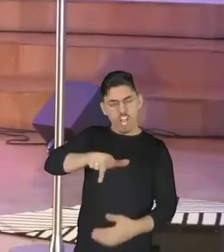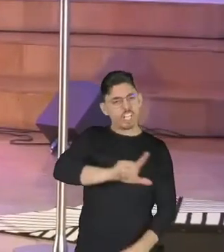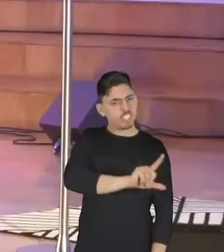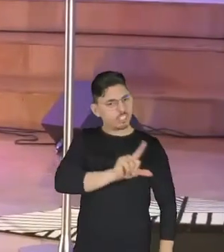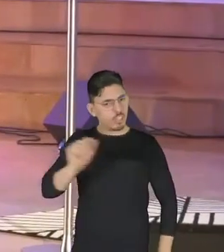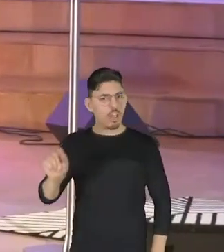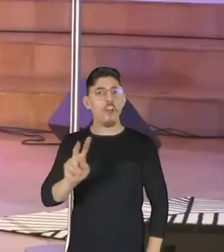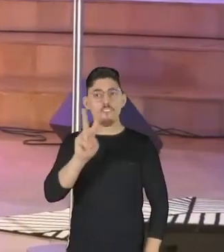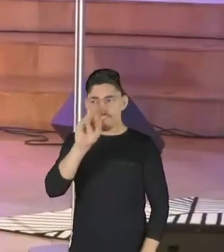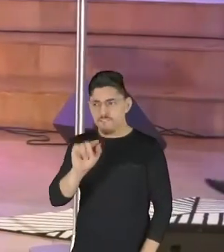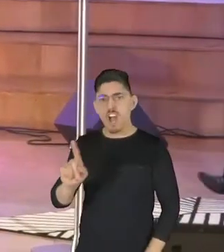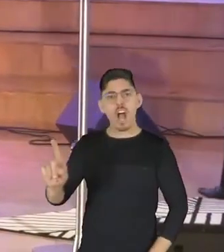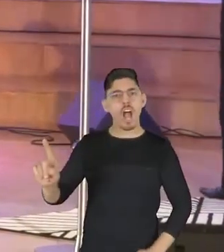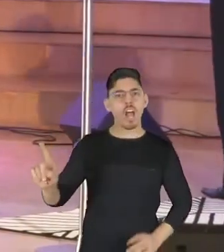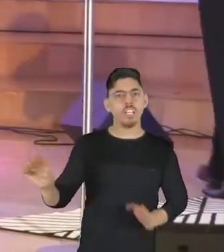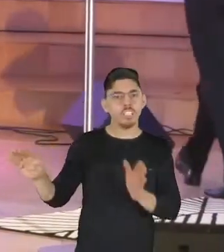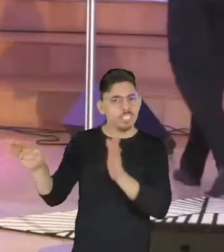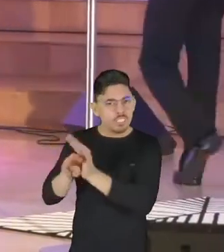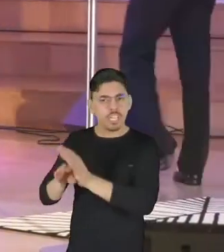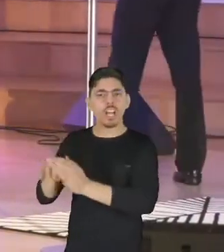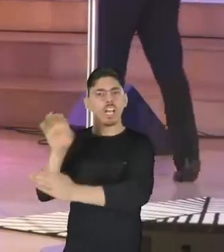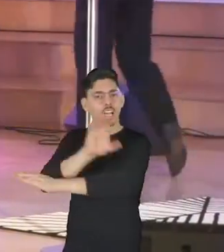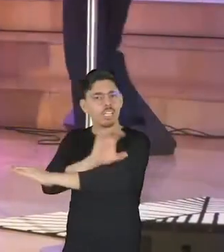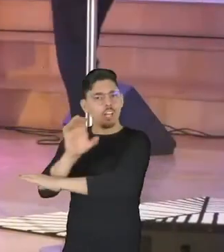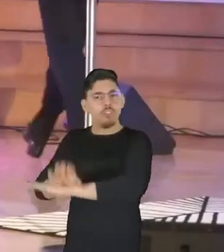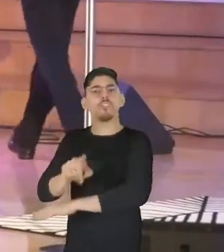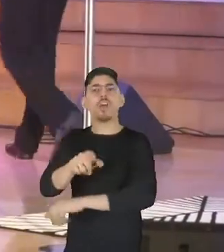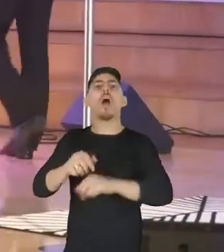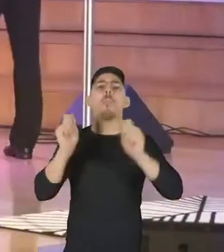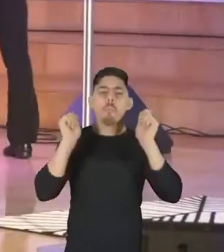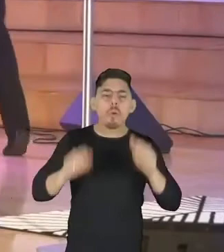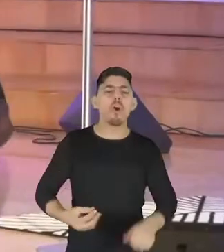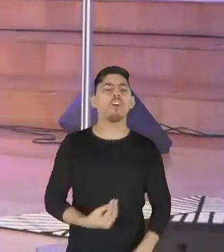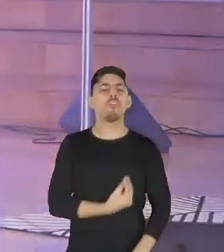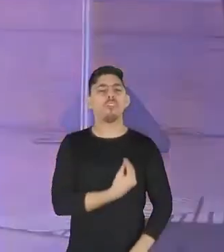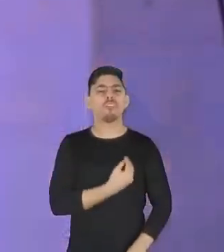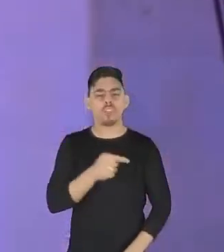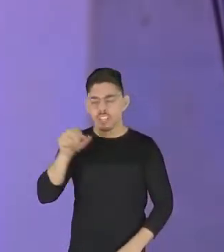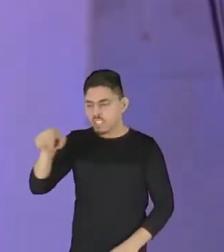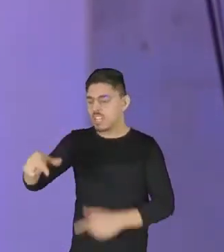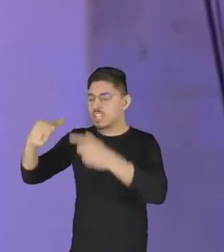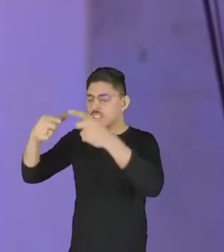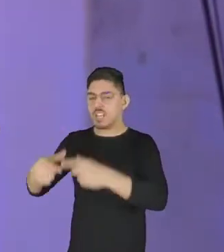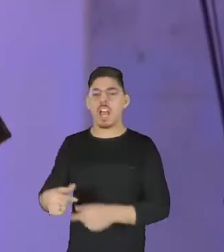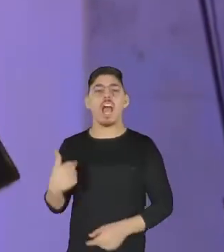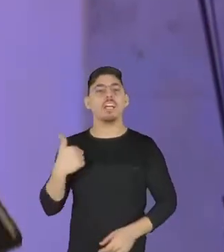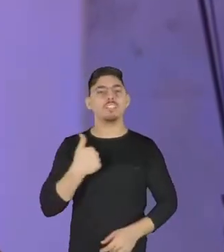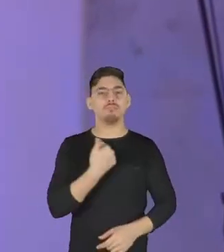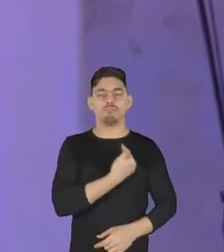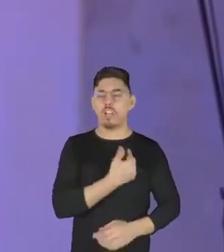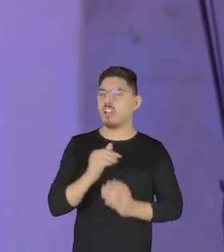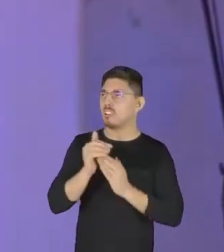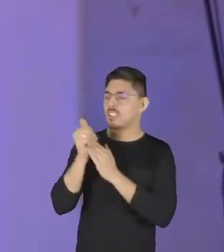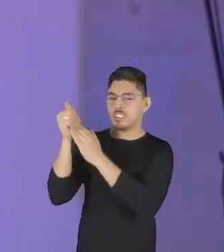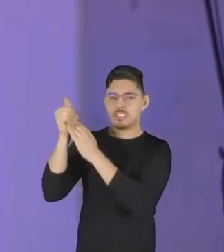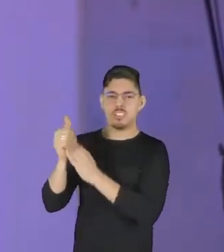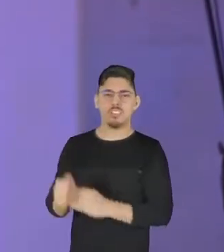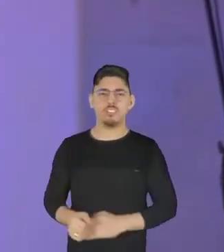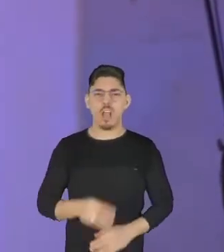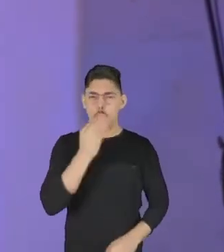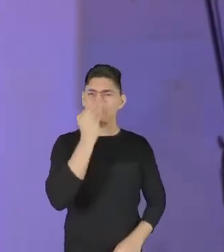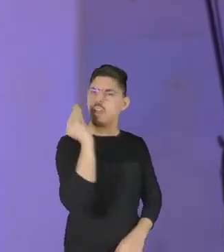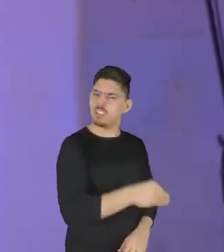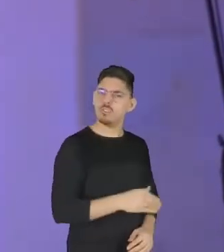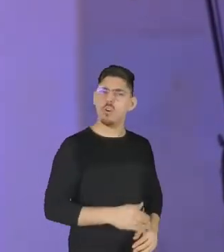Você pode viver nesta terra onde nós somos guiados pelo Senhor. Abandone a desobediência,